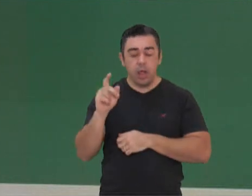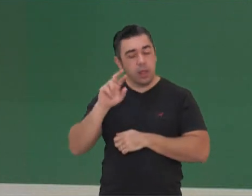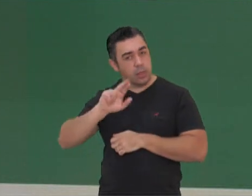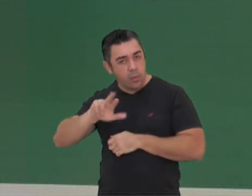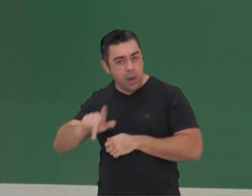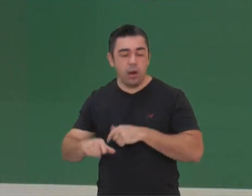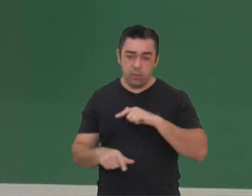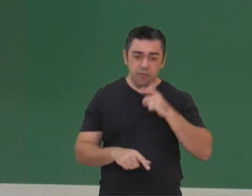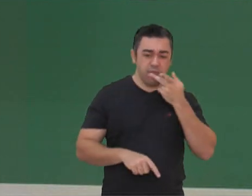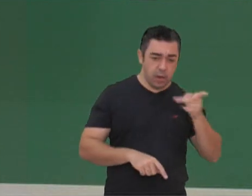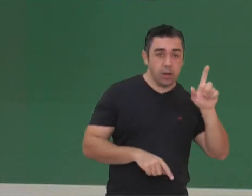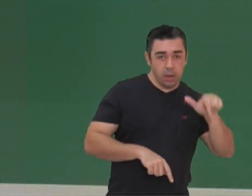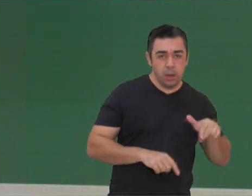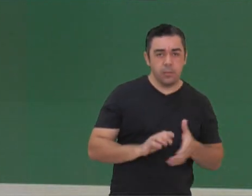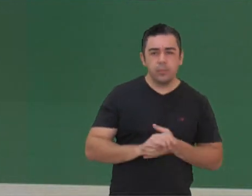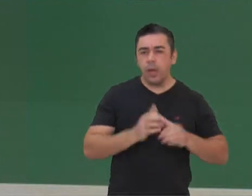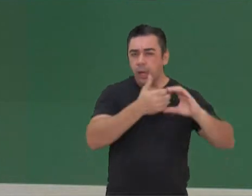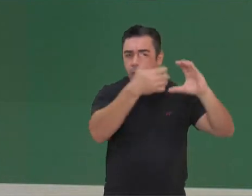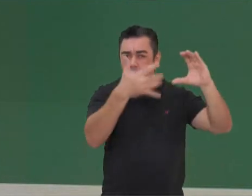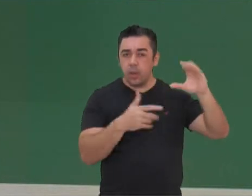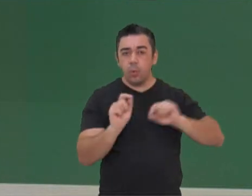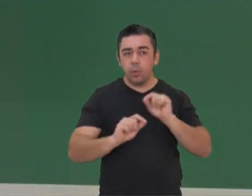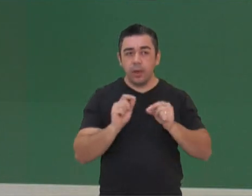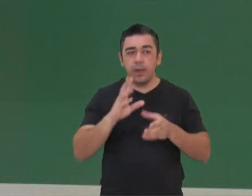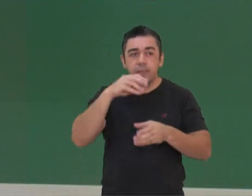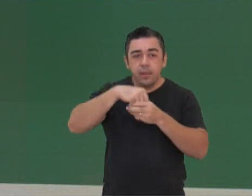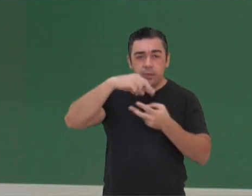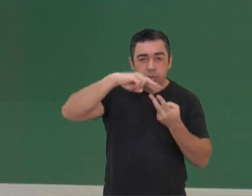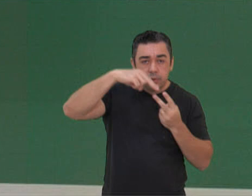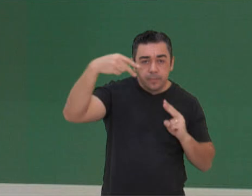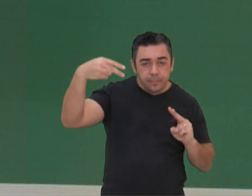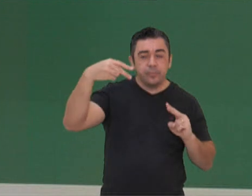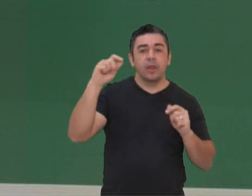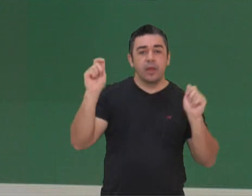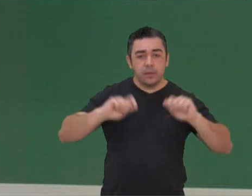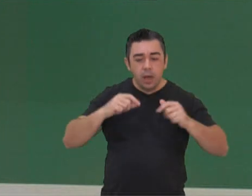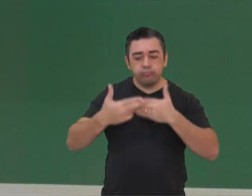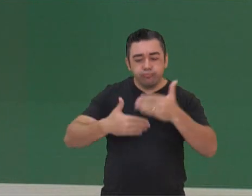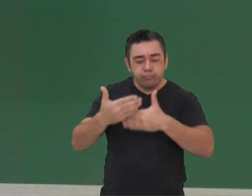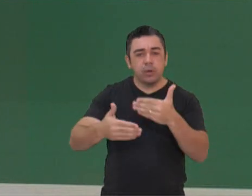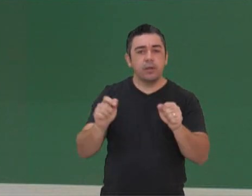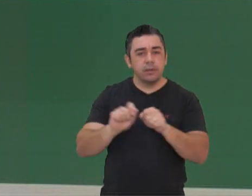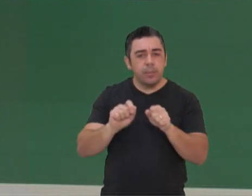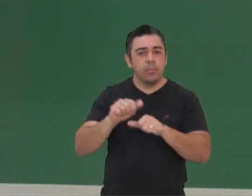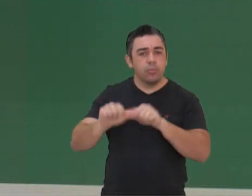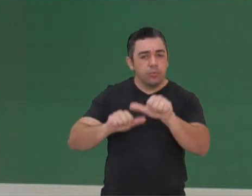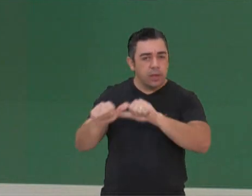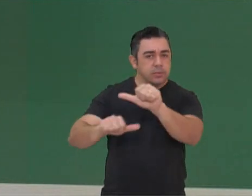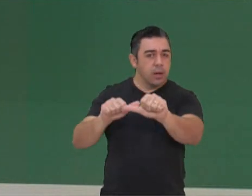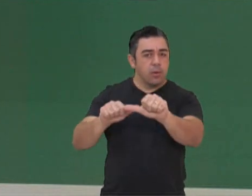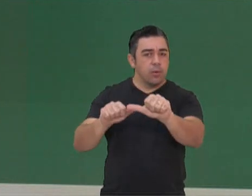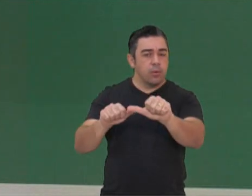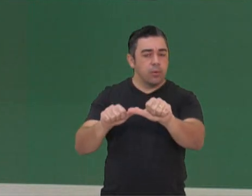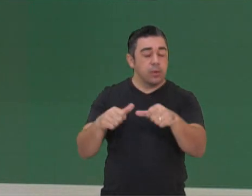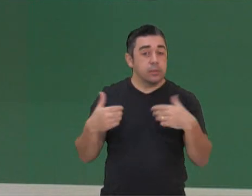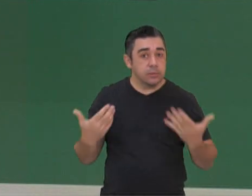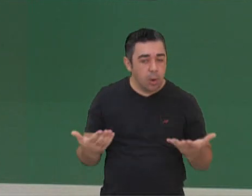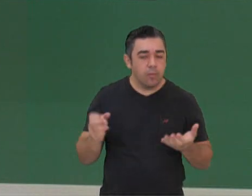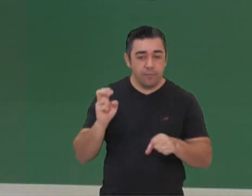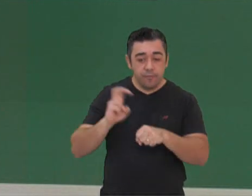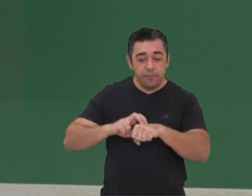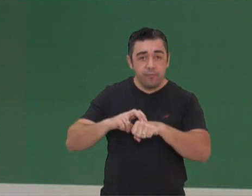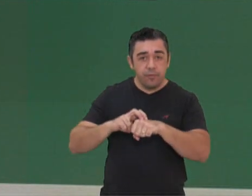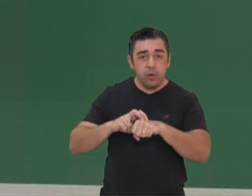que é a característica? Presença de material genético, capacidade de reprodução, mutação e evolução. Então, os vírus, eles